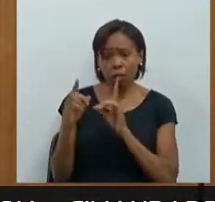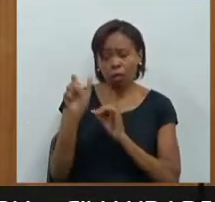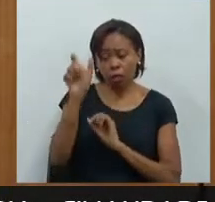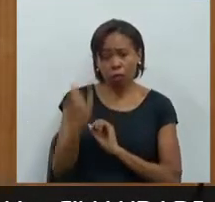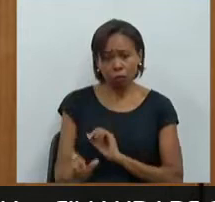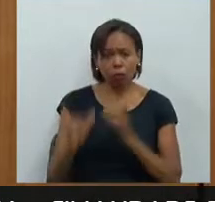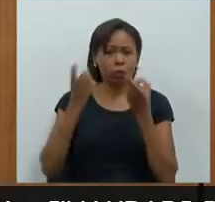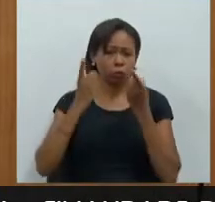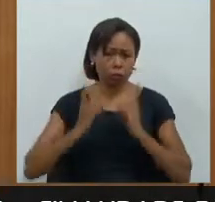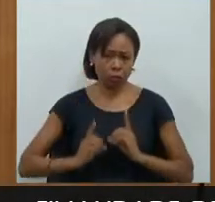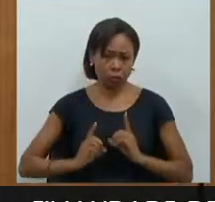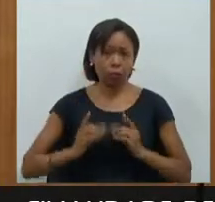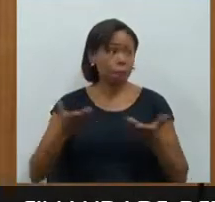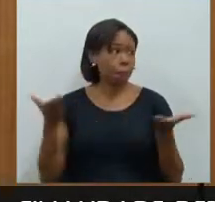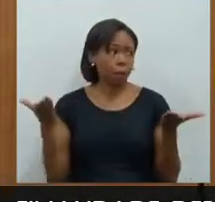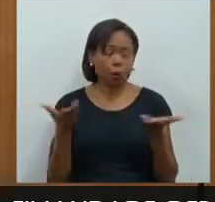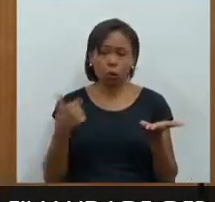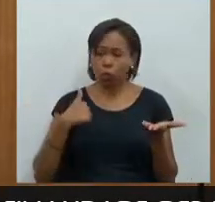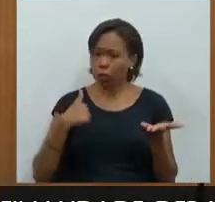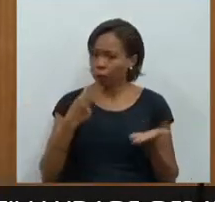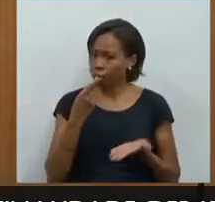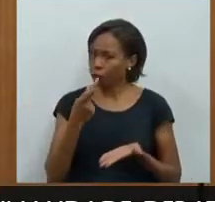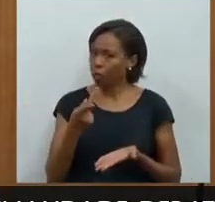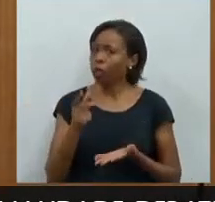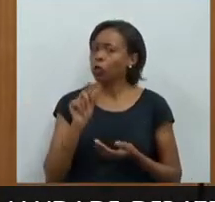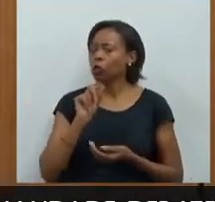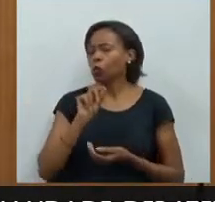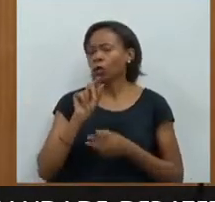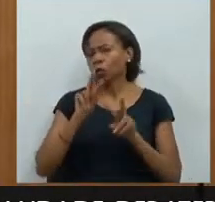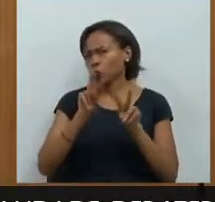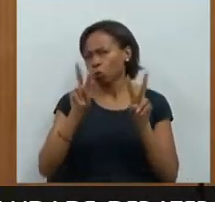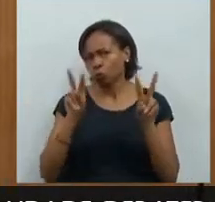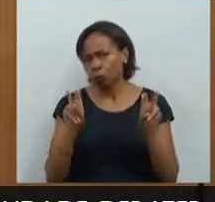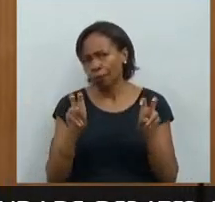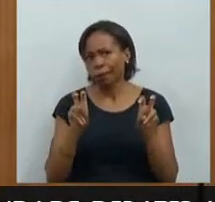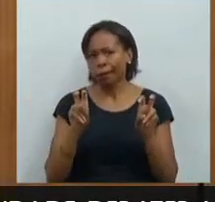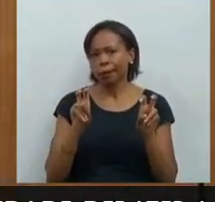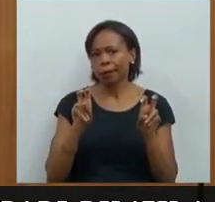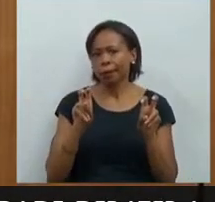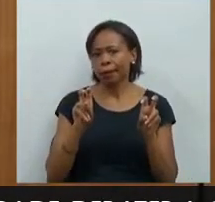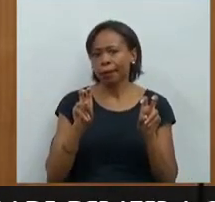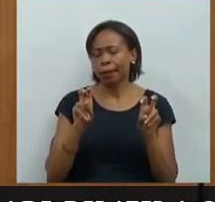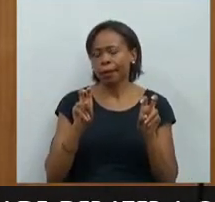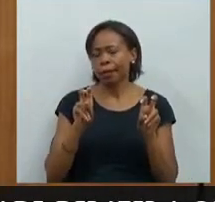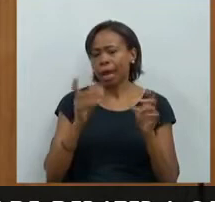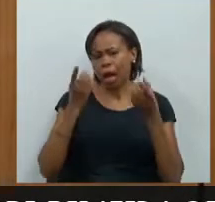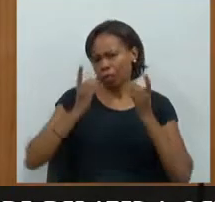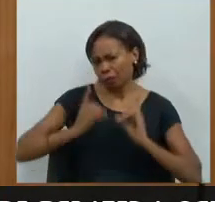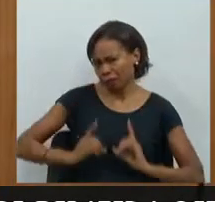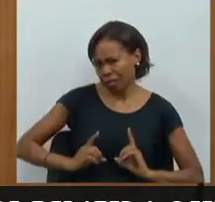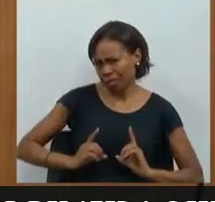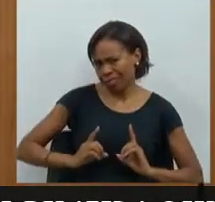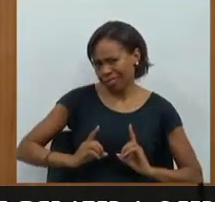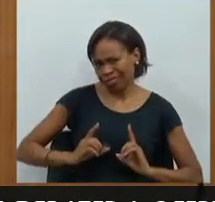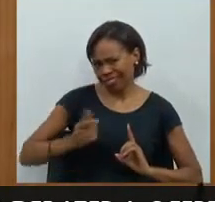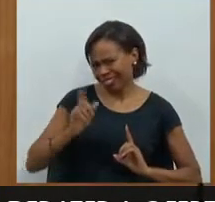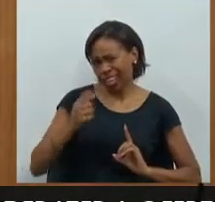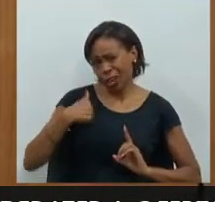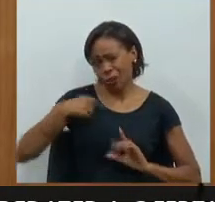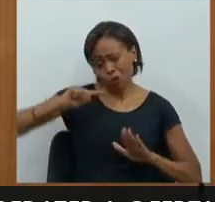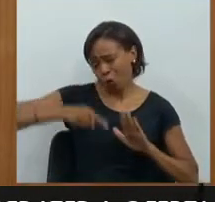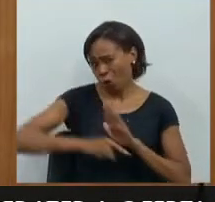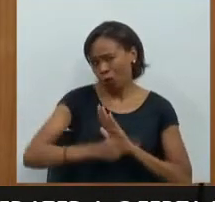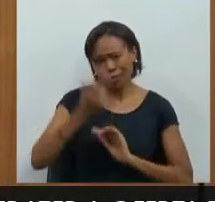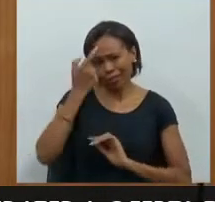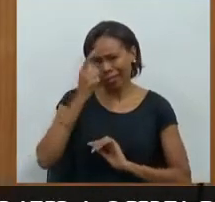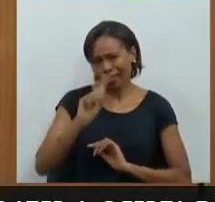Então, hoje, eu não vou falar muito sobre a parte de necessidades especiais, porque eu não sou conhecedor desse assunto.